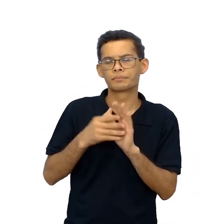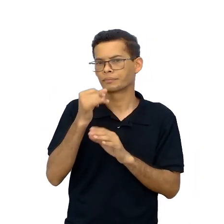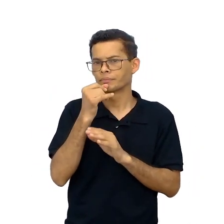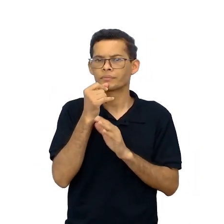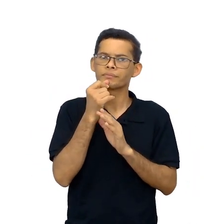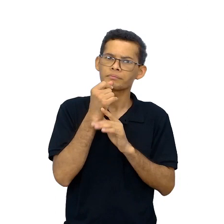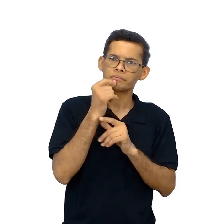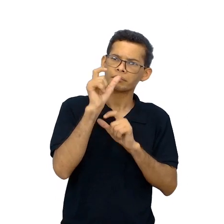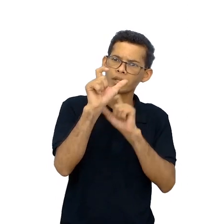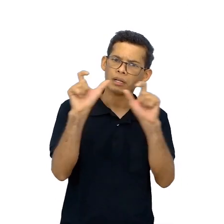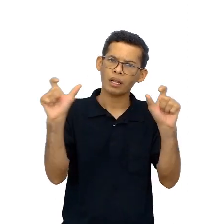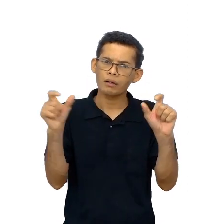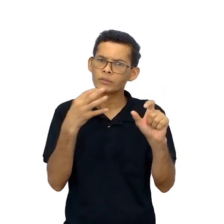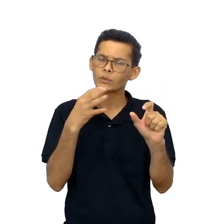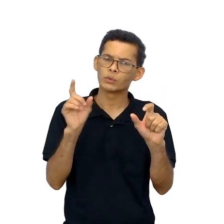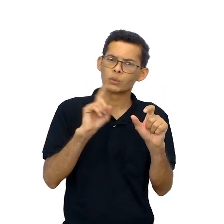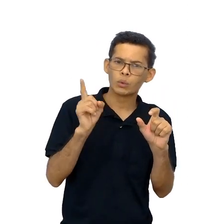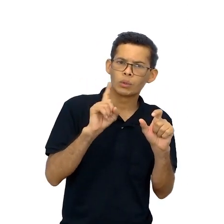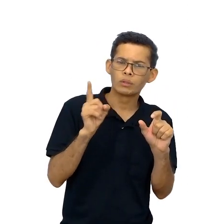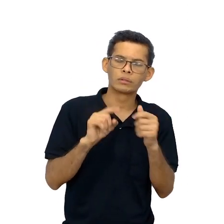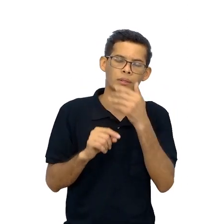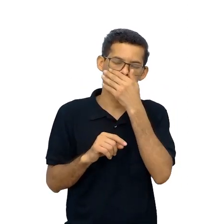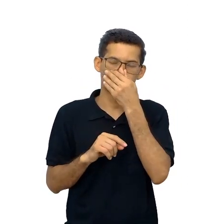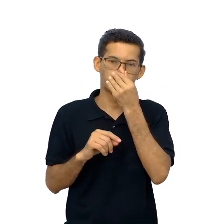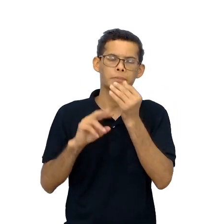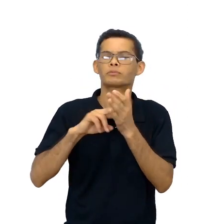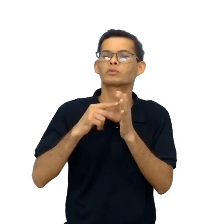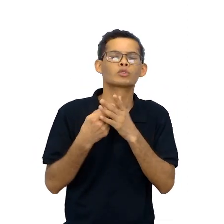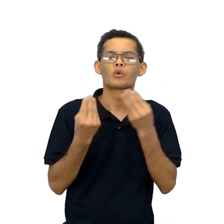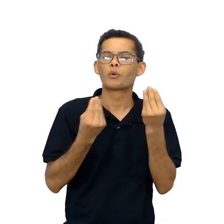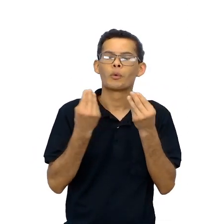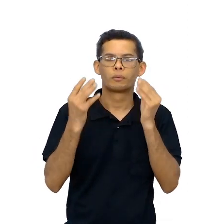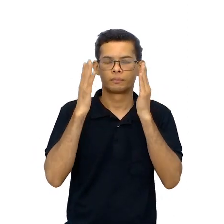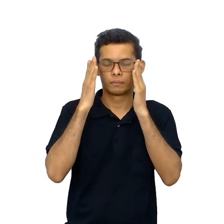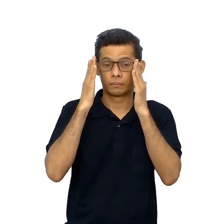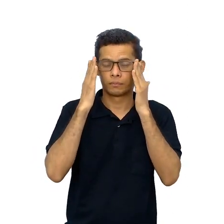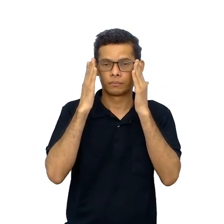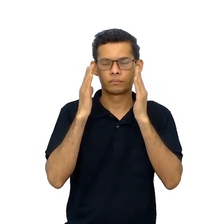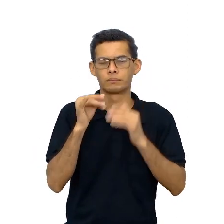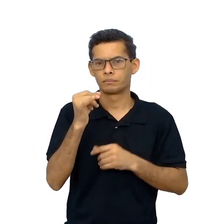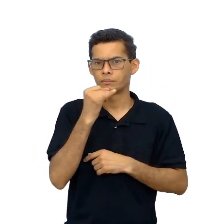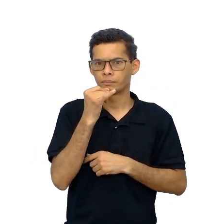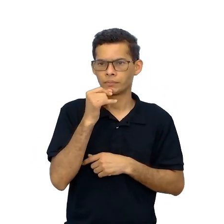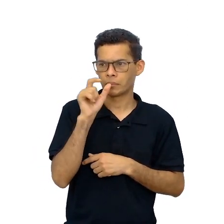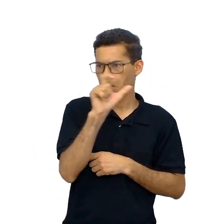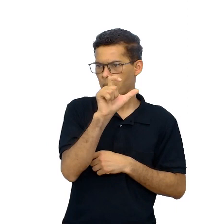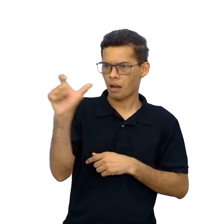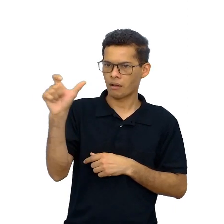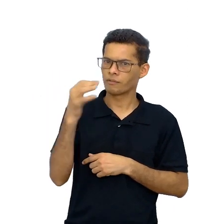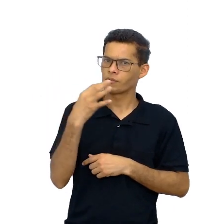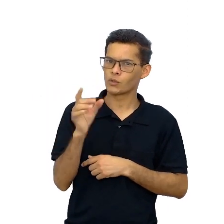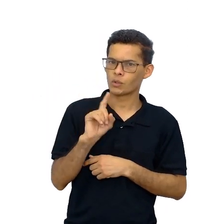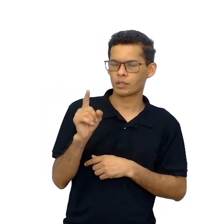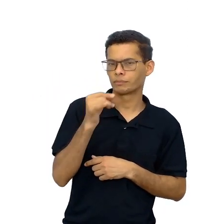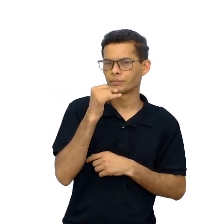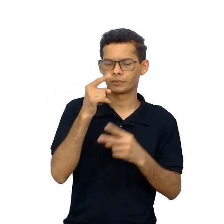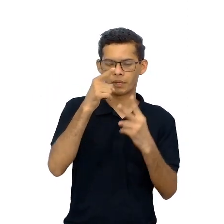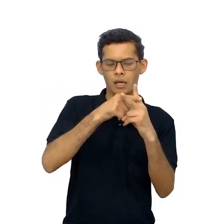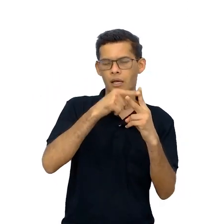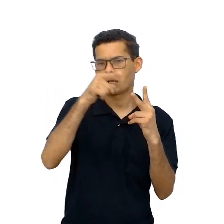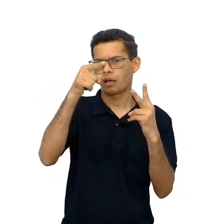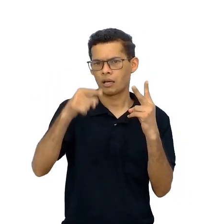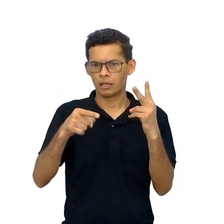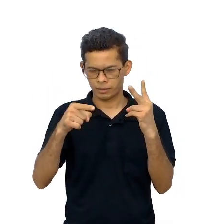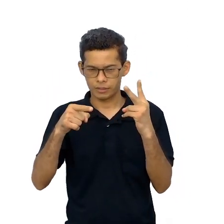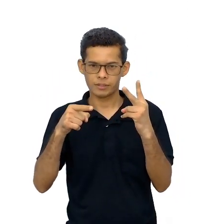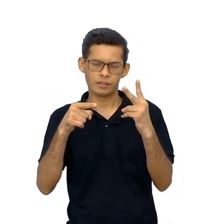não conhece. Quando eu falo para palavra que não conhece, né? Às vezes a gente fala de raiz quadrada, e às